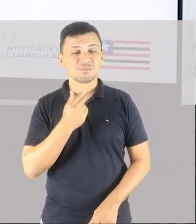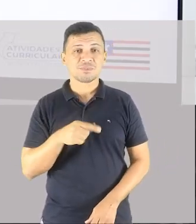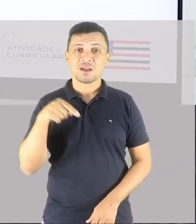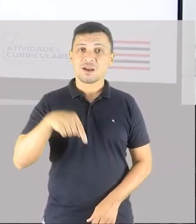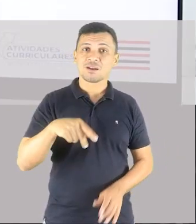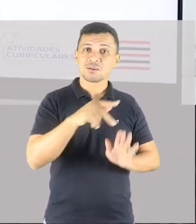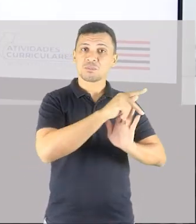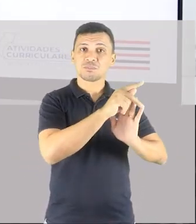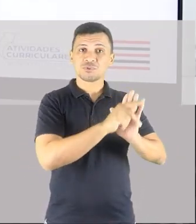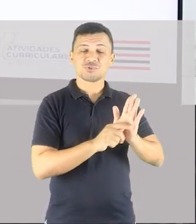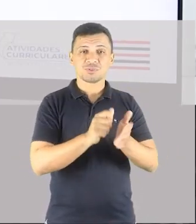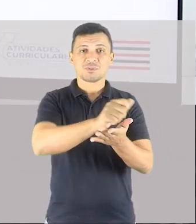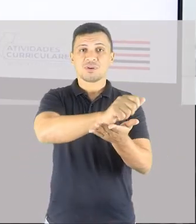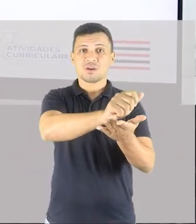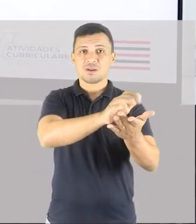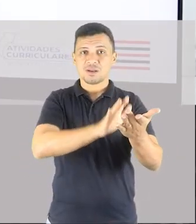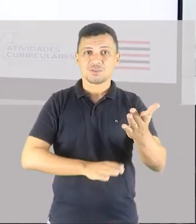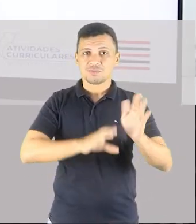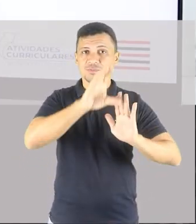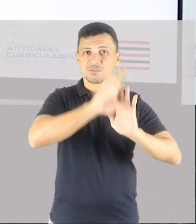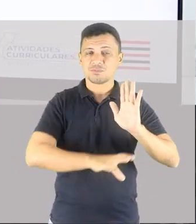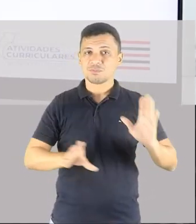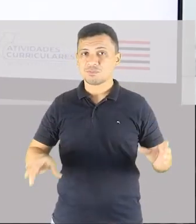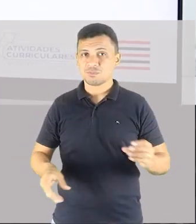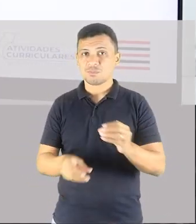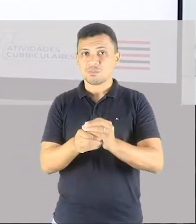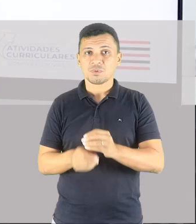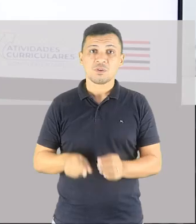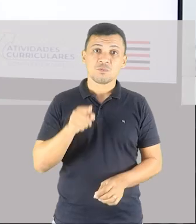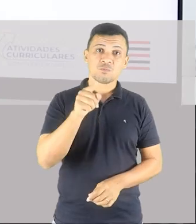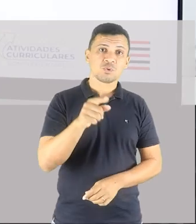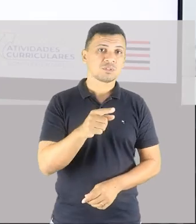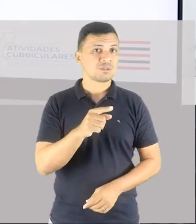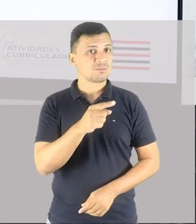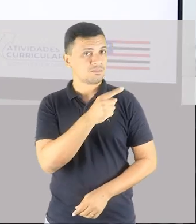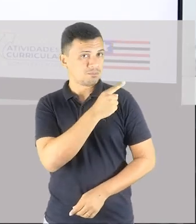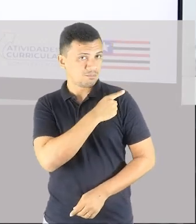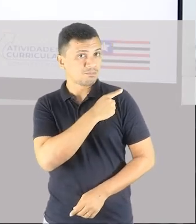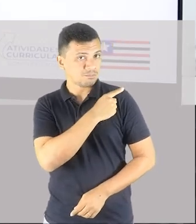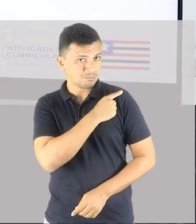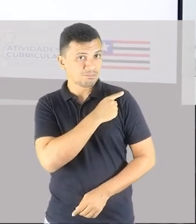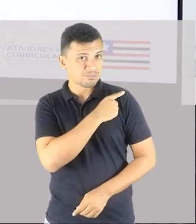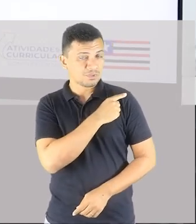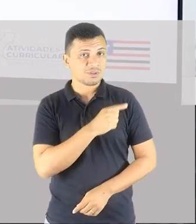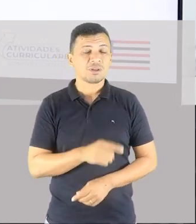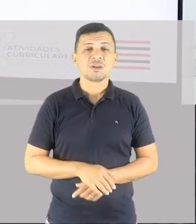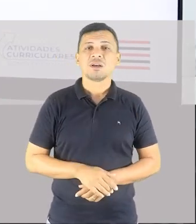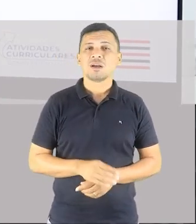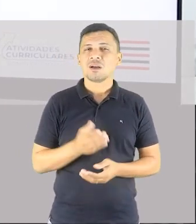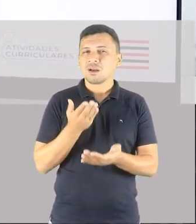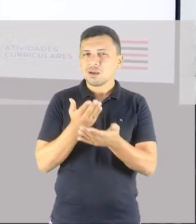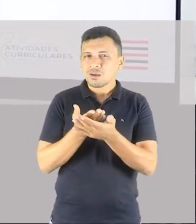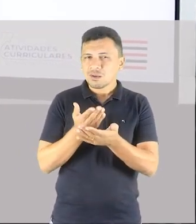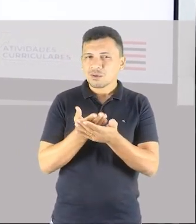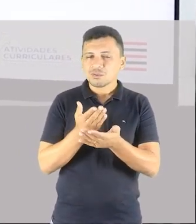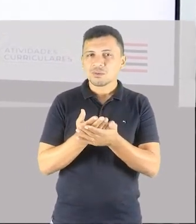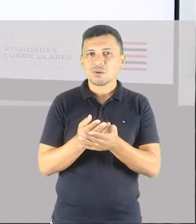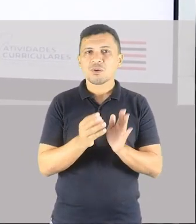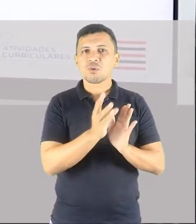Curriculares Complementares, tá? Então você que é do primeiro ano vai assistir agora uma aulinha lá dos